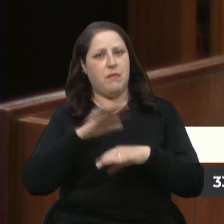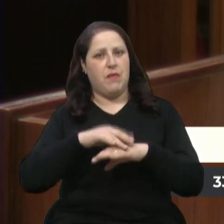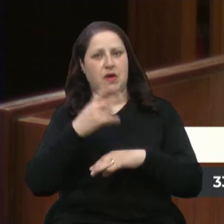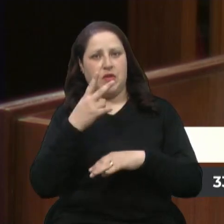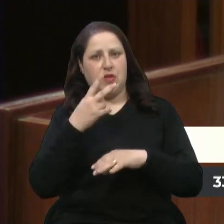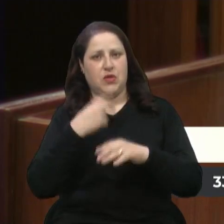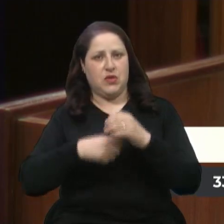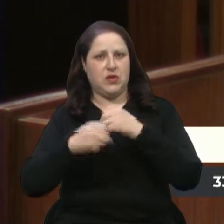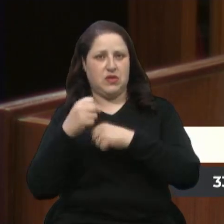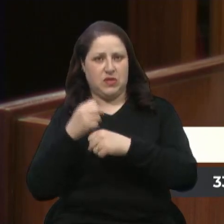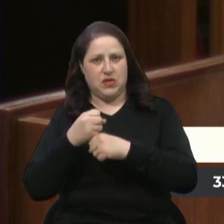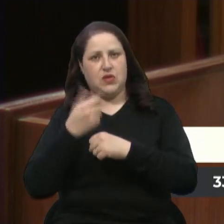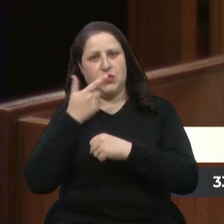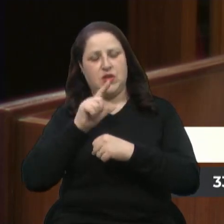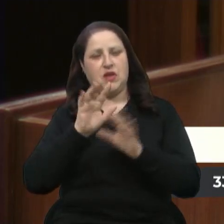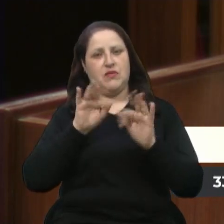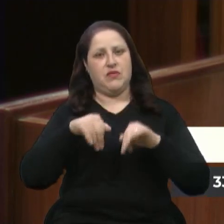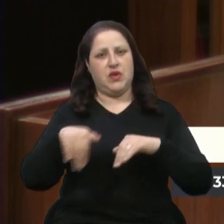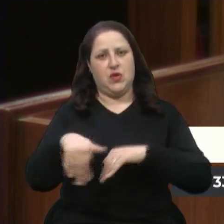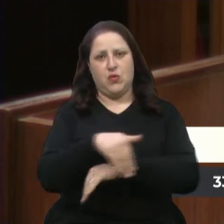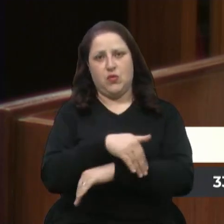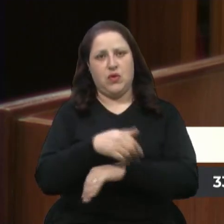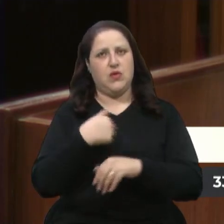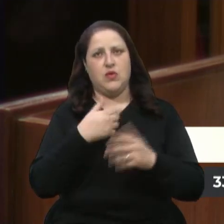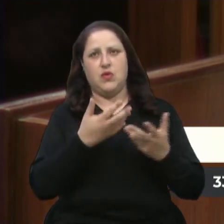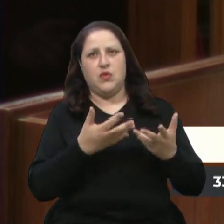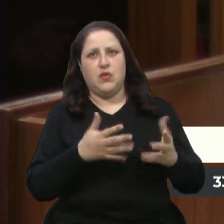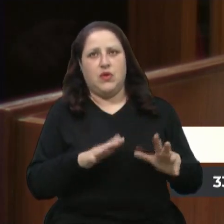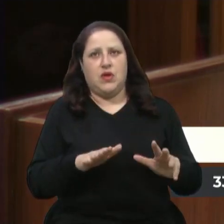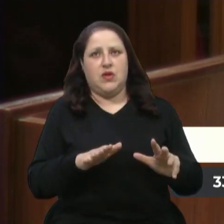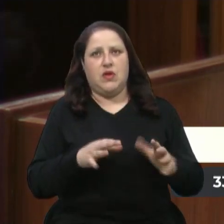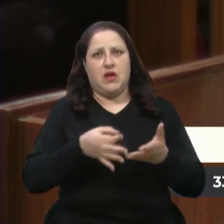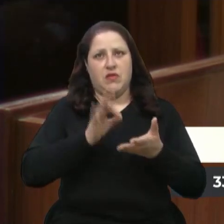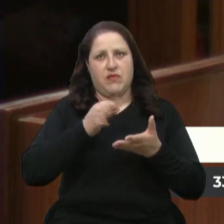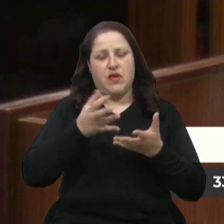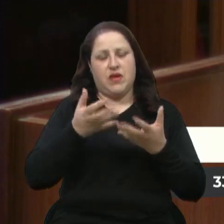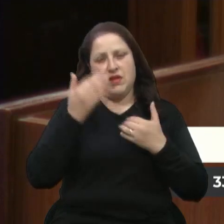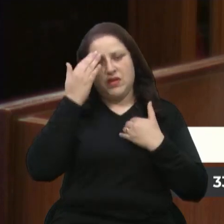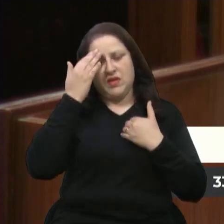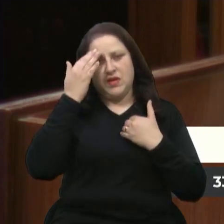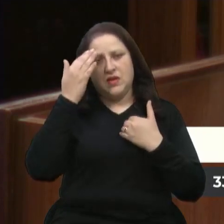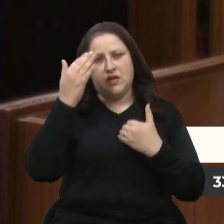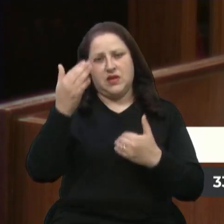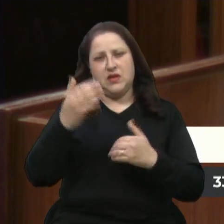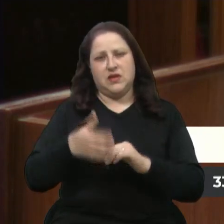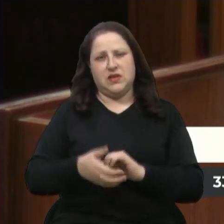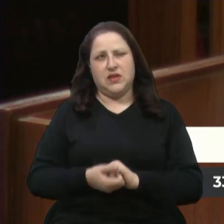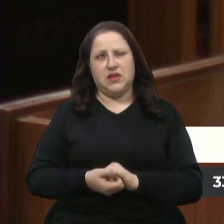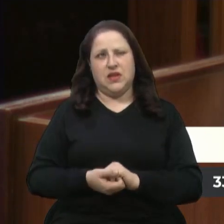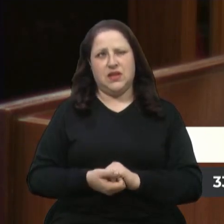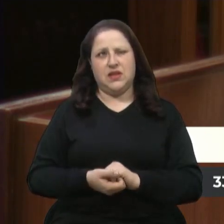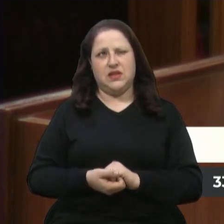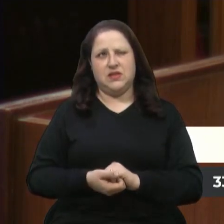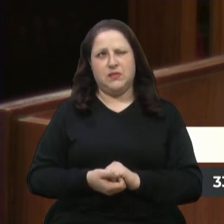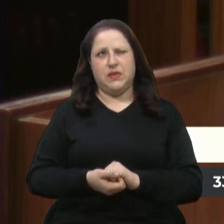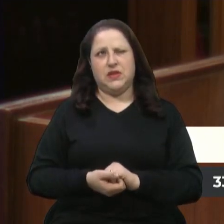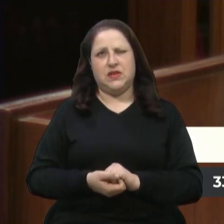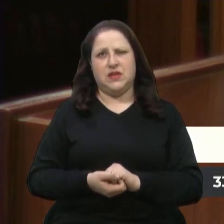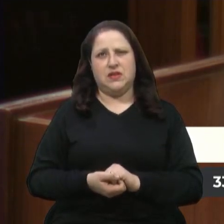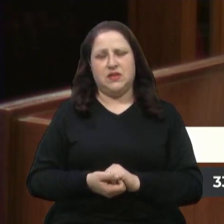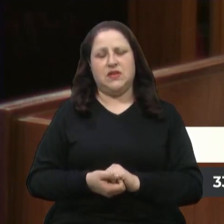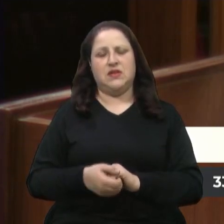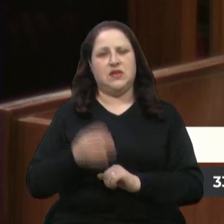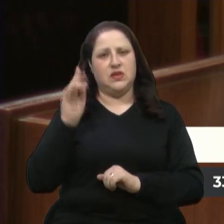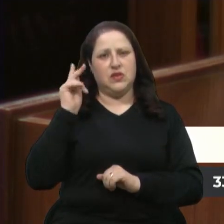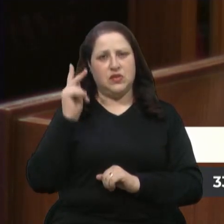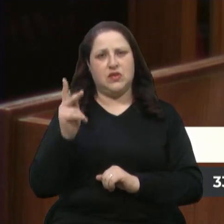e que estava trabalhando, e que ele não queria café, ele só foi lá para agradecer. Então, assim, são histórias possíveis, são histórias do nosso dia a dia